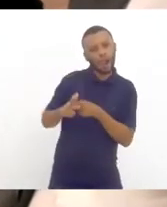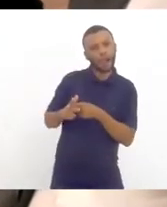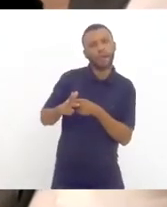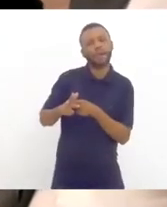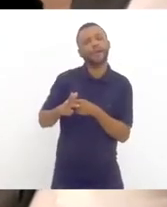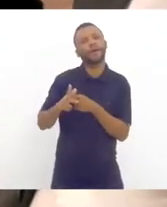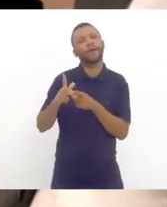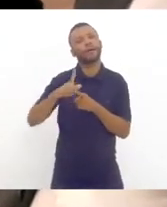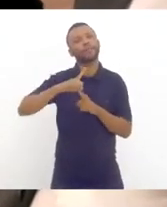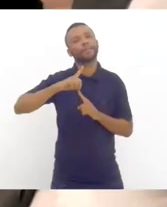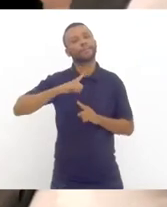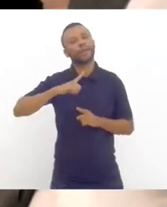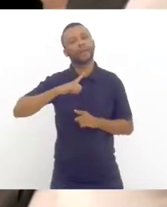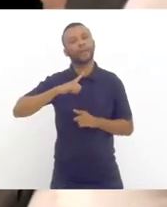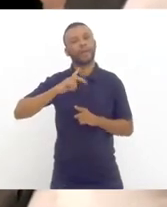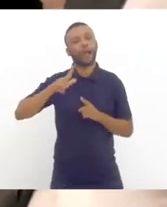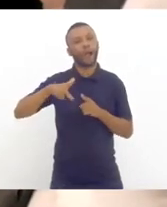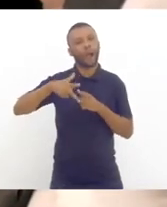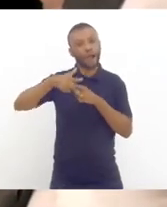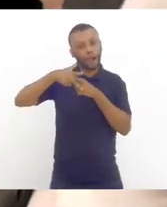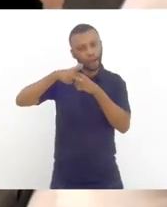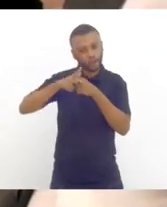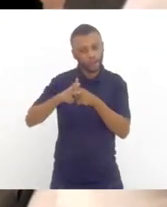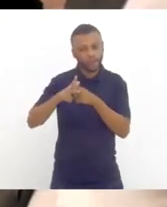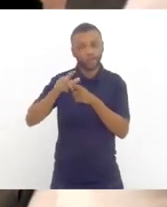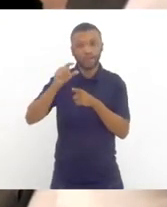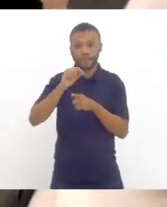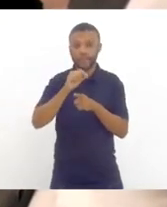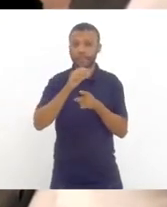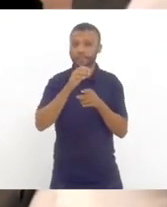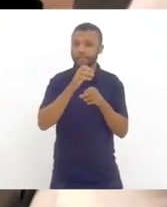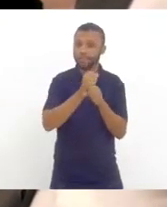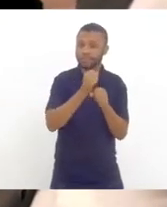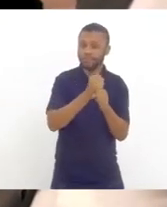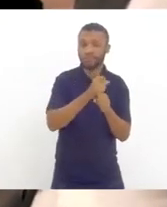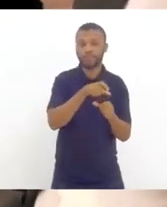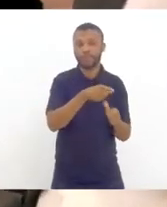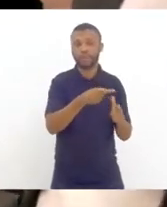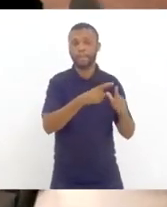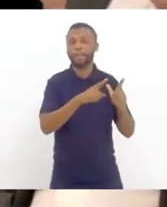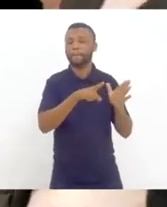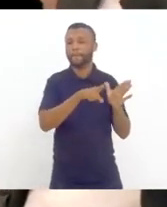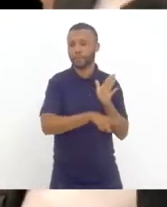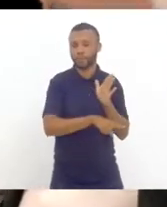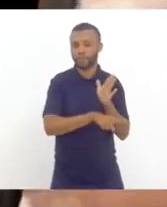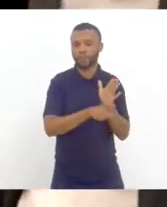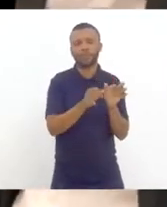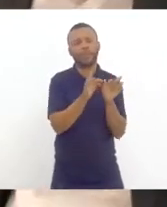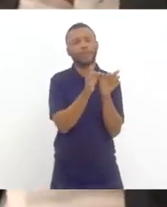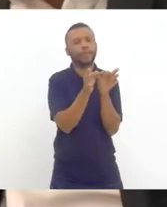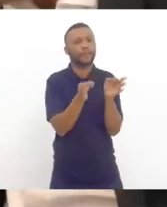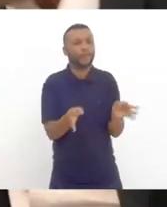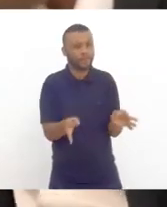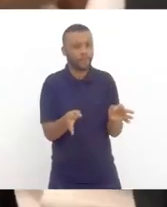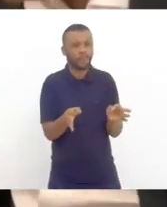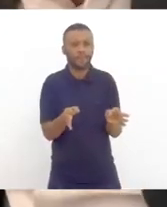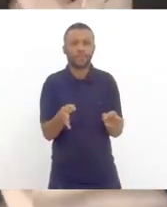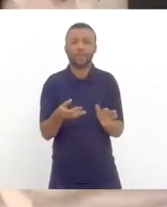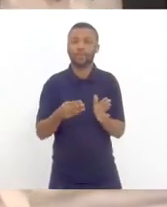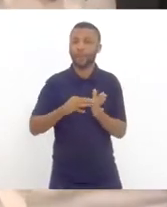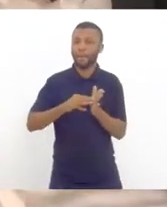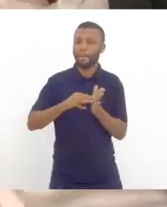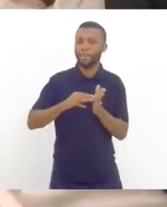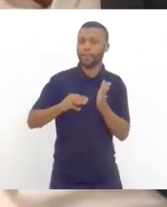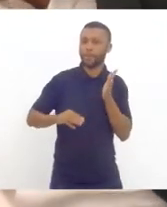seja feita a correção desse passivo na 2664. Isso é muito simples de fazer. Não muda a metodologia